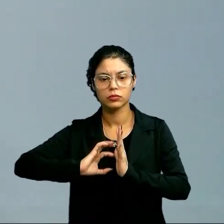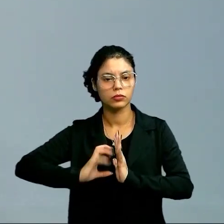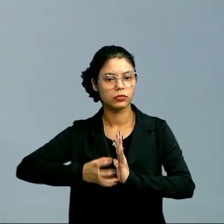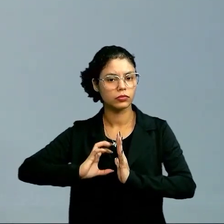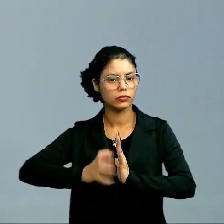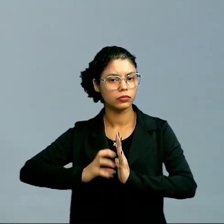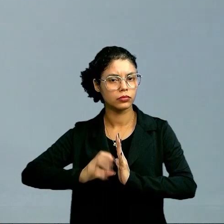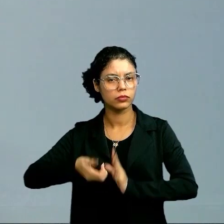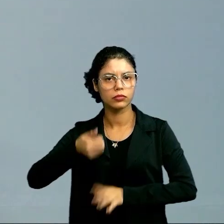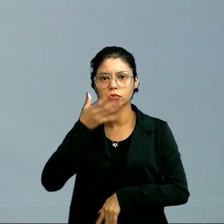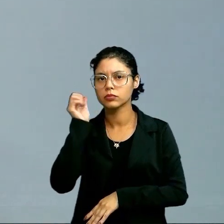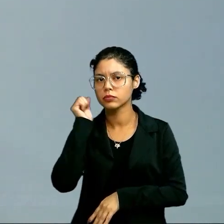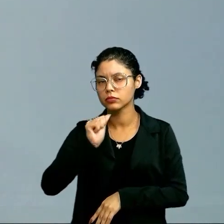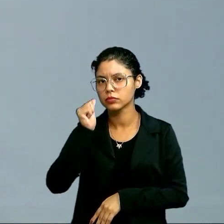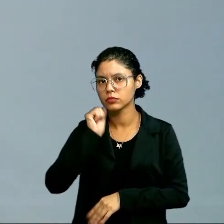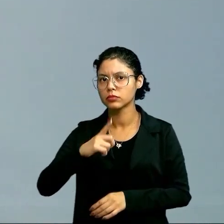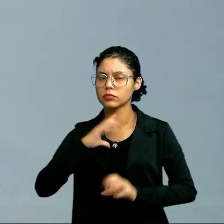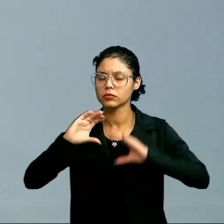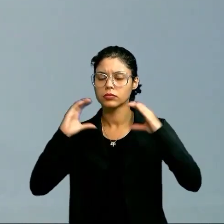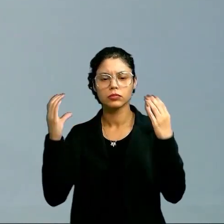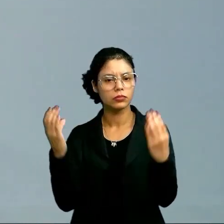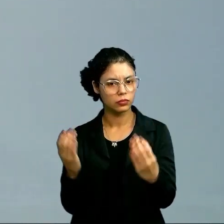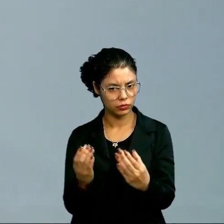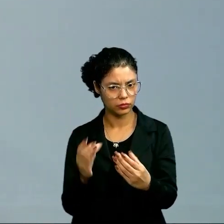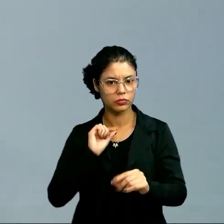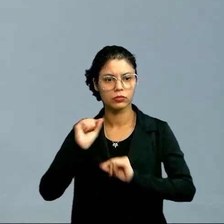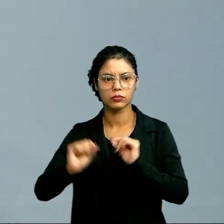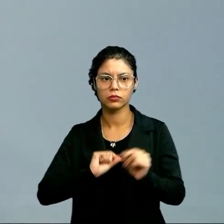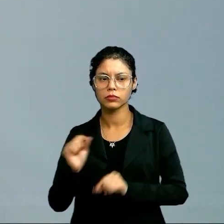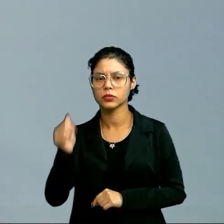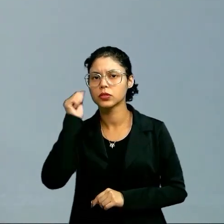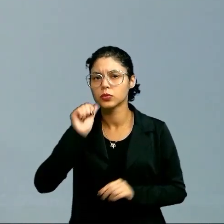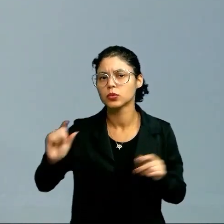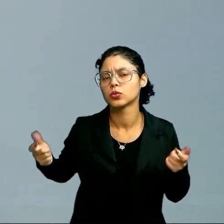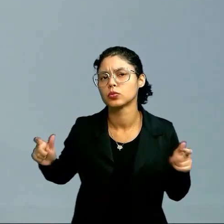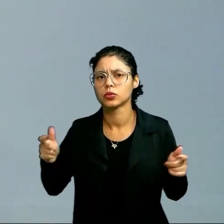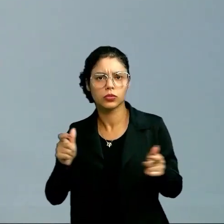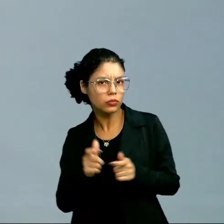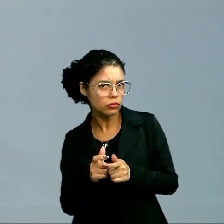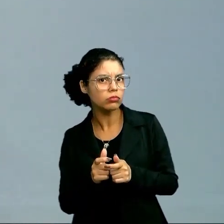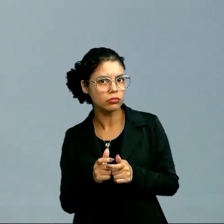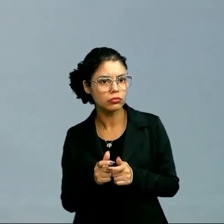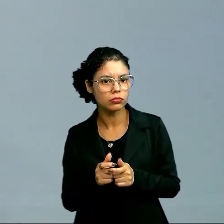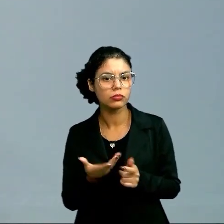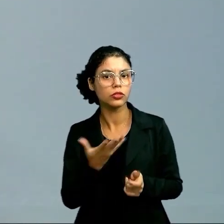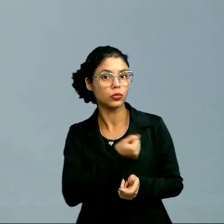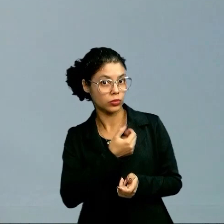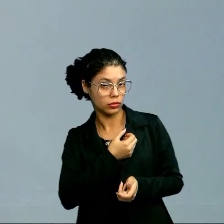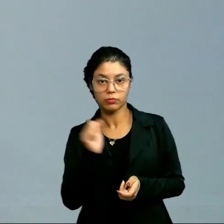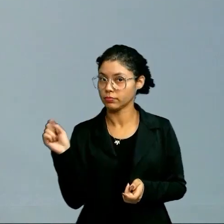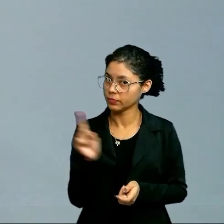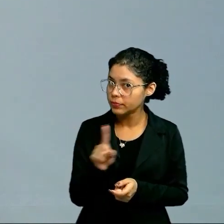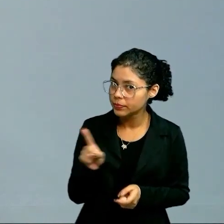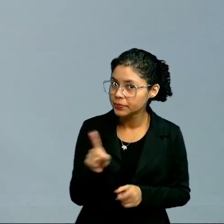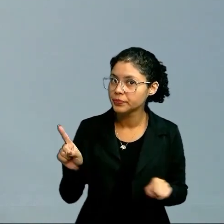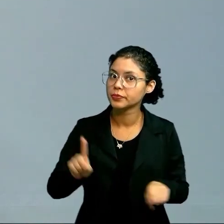sexo feminino nós temos no Congresso? E as mulheres são minoria? Quer dizer, numericamente